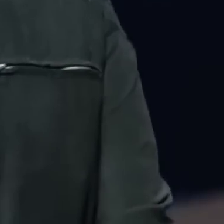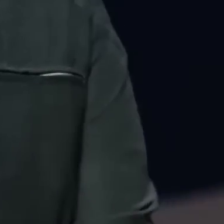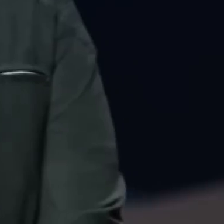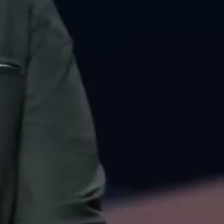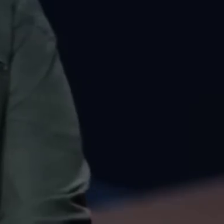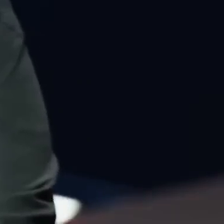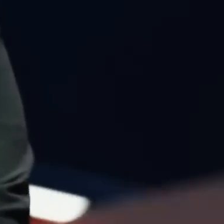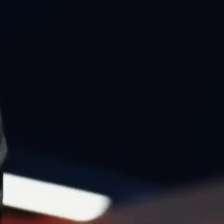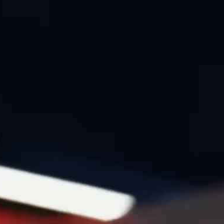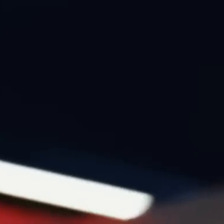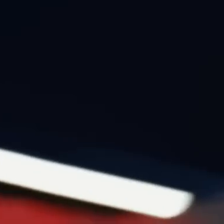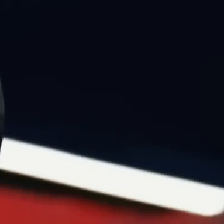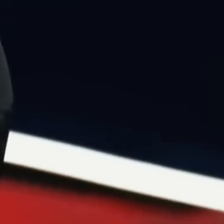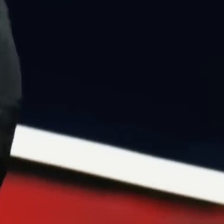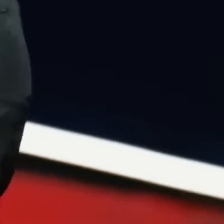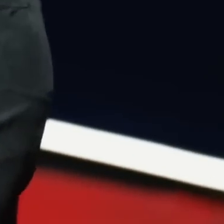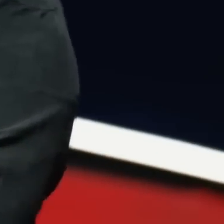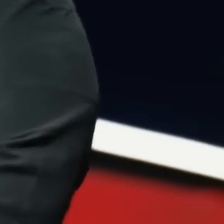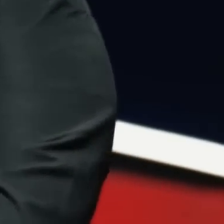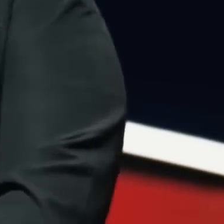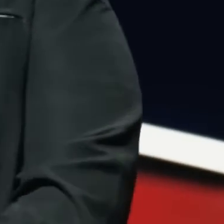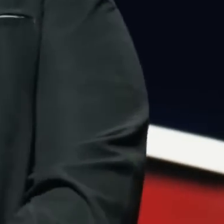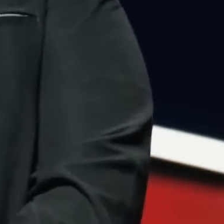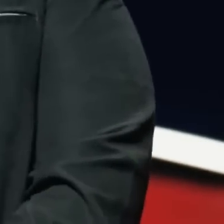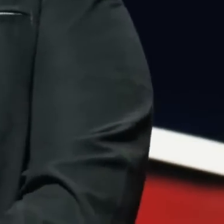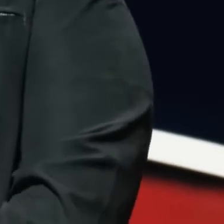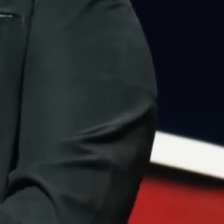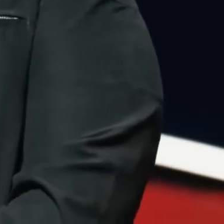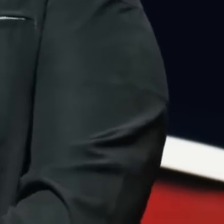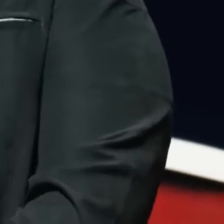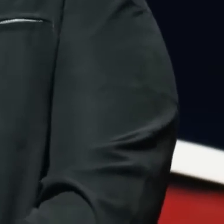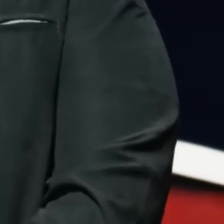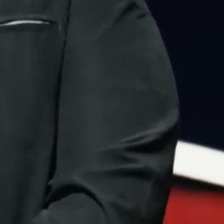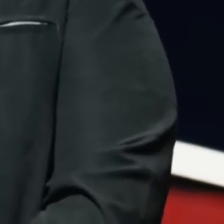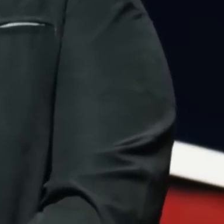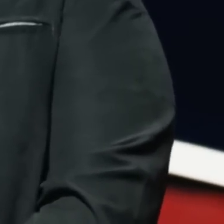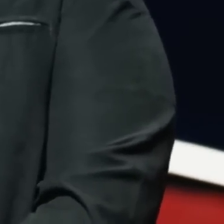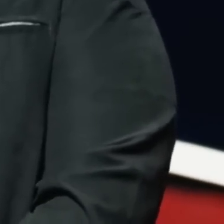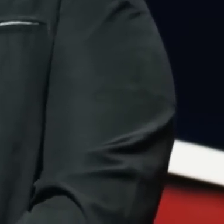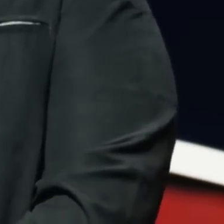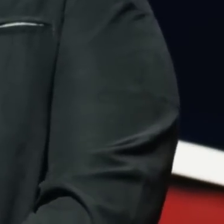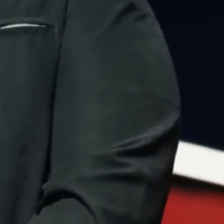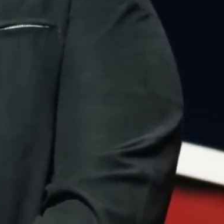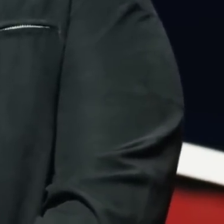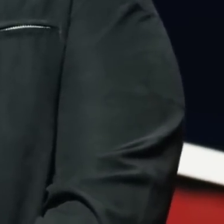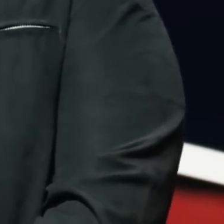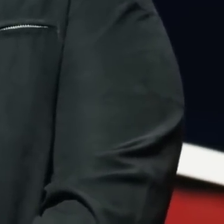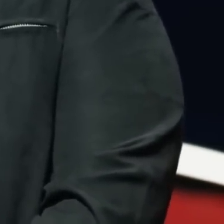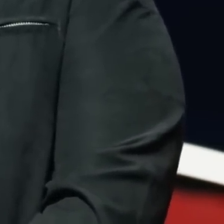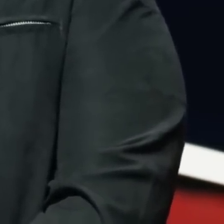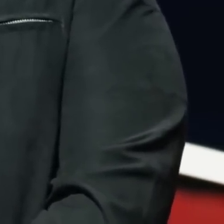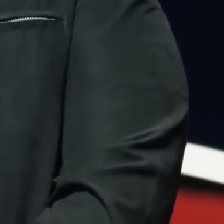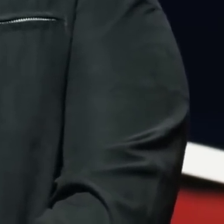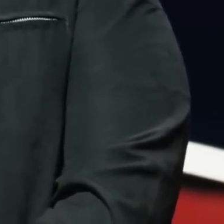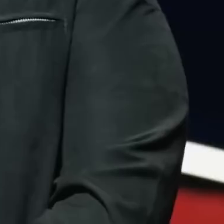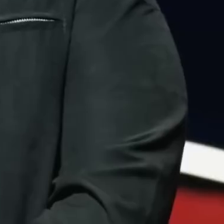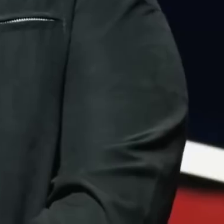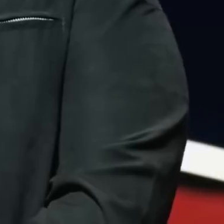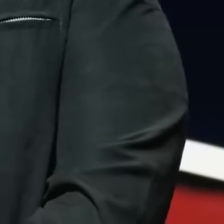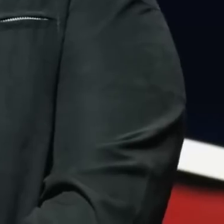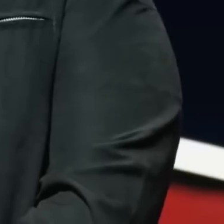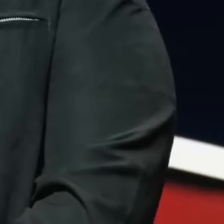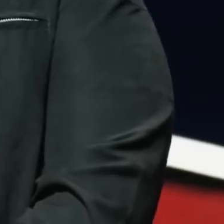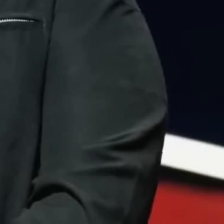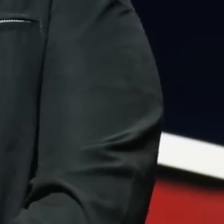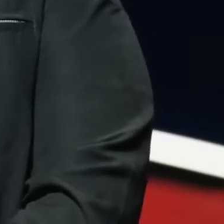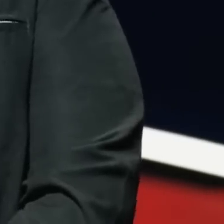Senhor. Papai, obrigado, Senhor, por esse dia que o Senhor já fez. Hoje é o dia